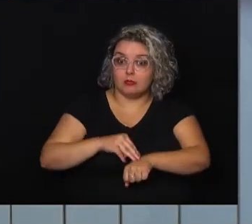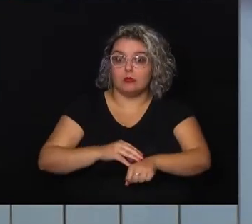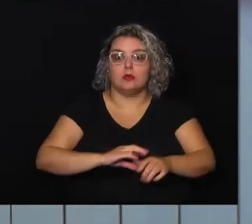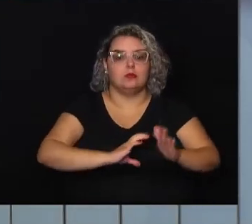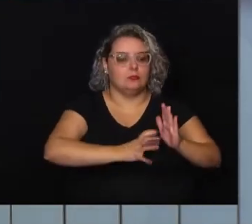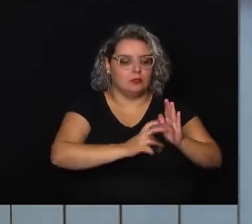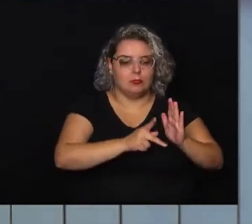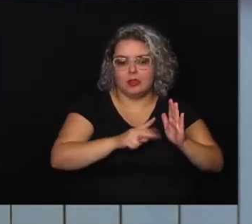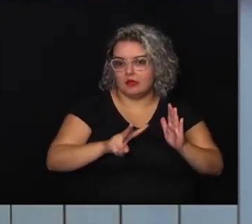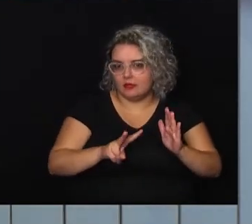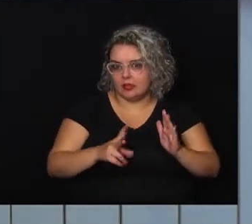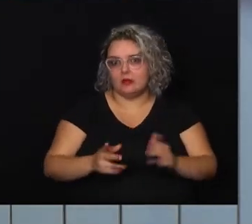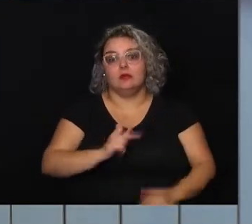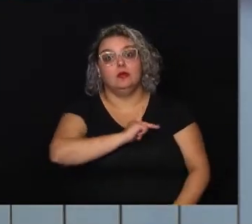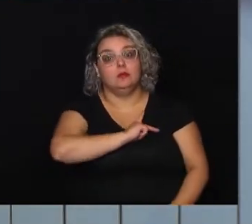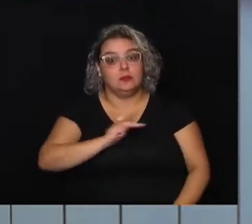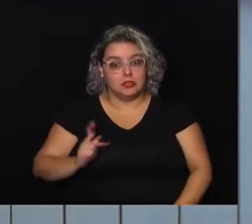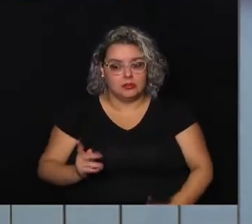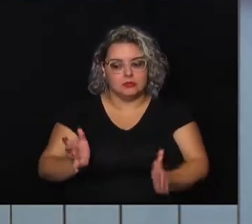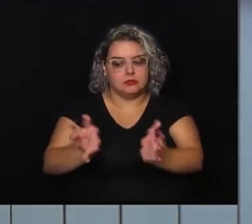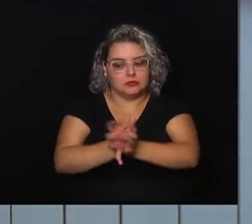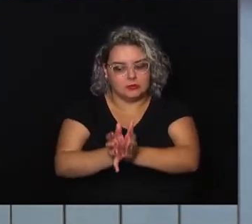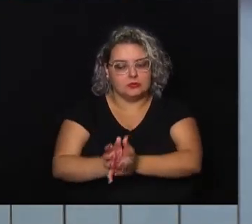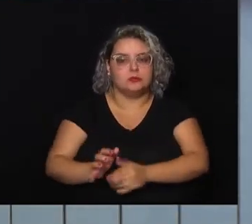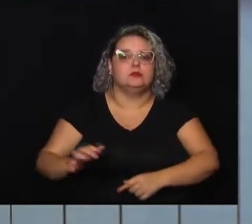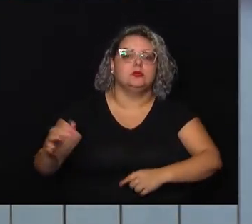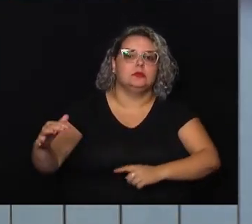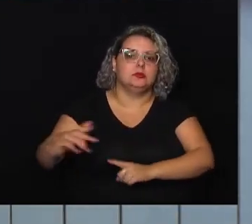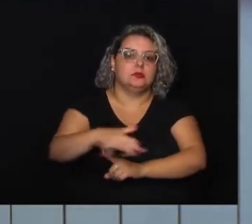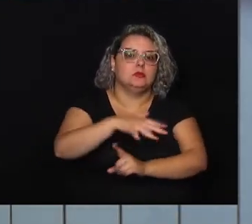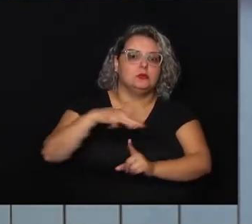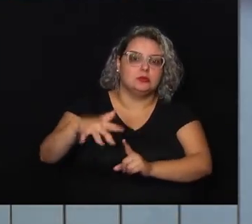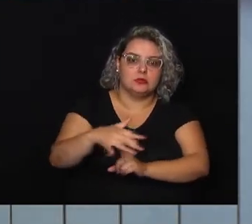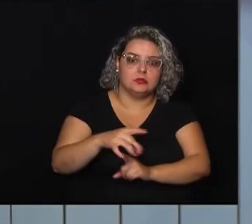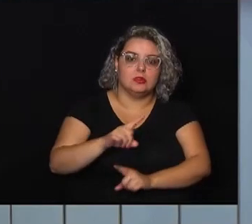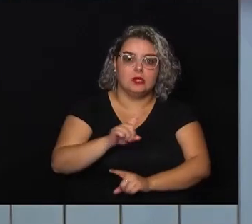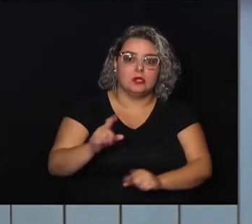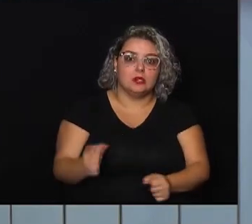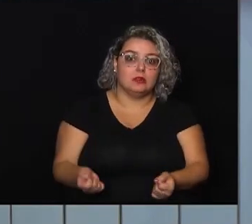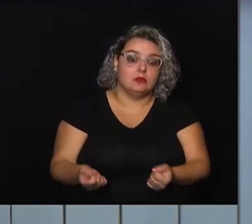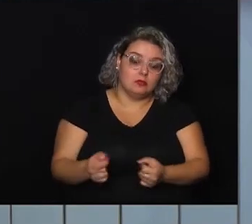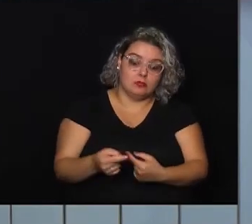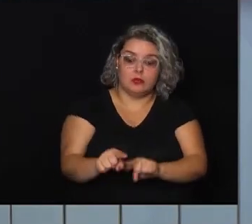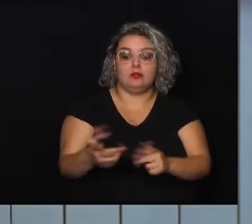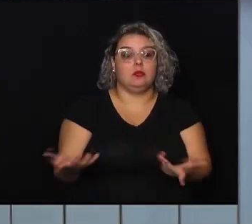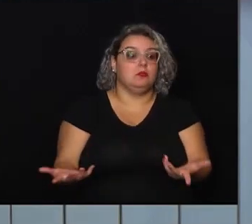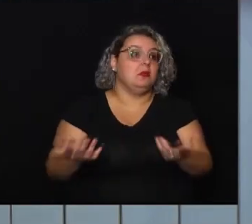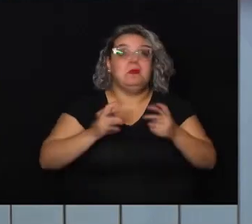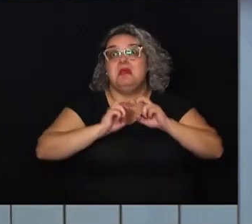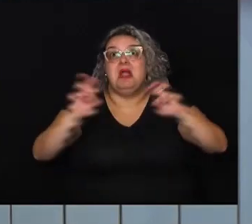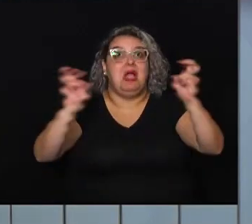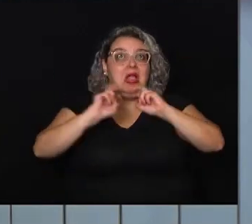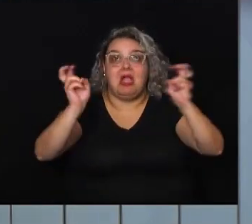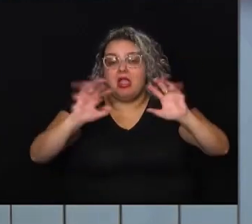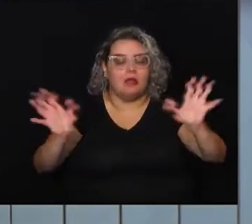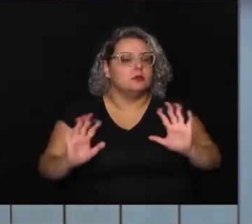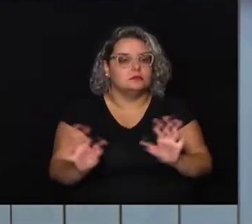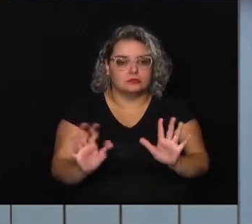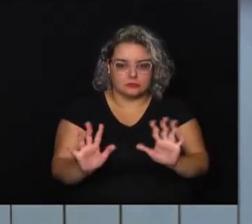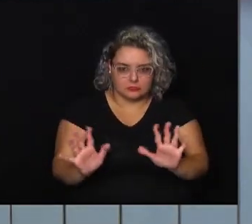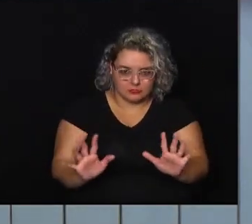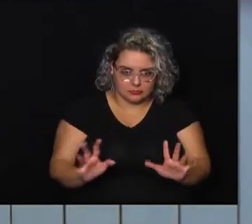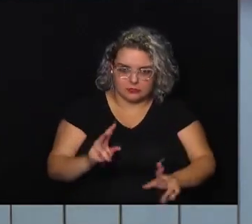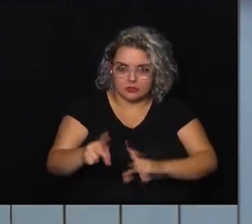Verde, fui presidente da Comissão de Meio Ambiente, é não provocar uma histeria por parte da população. E agora